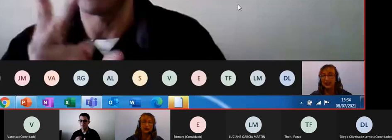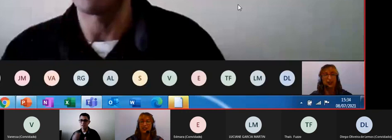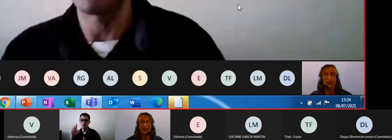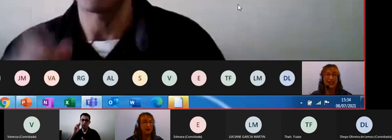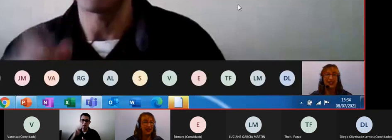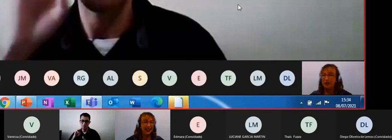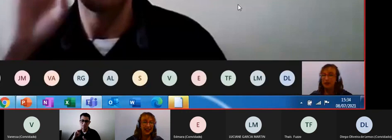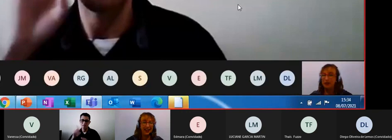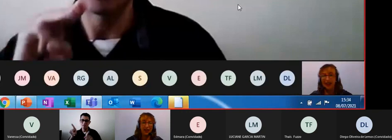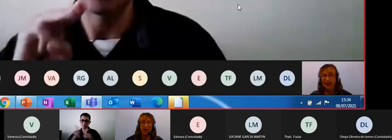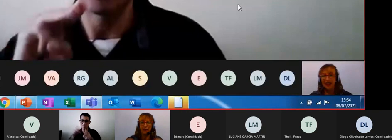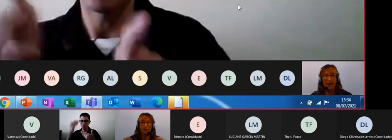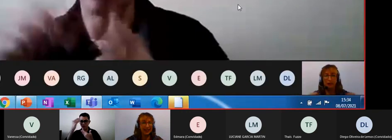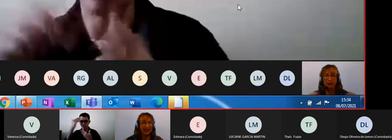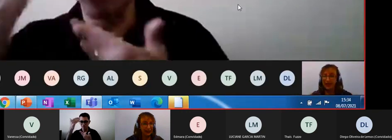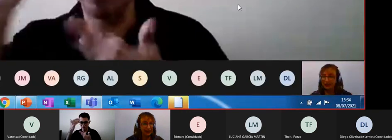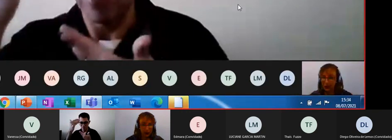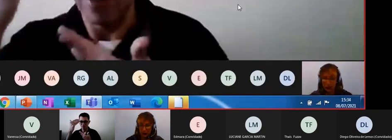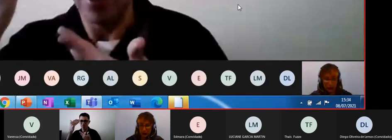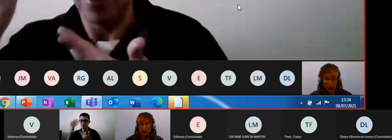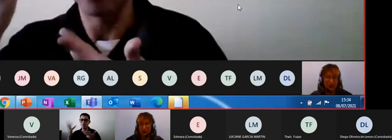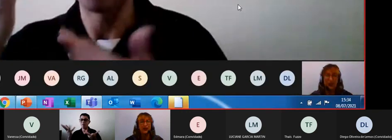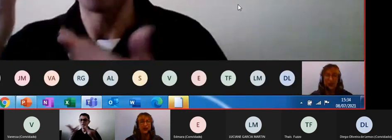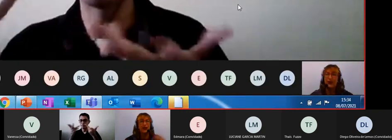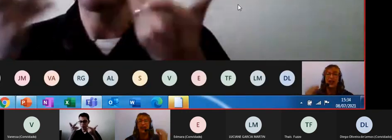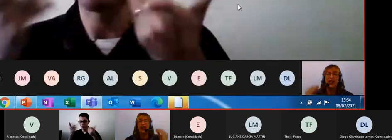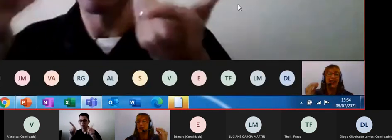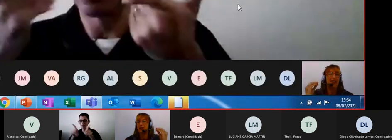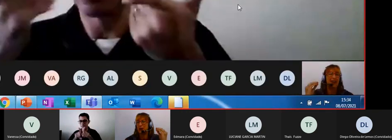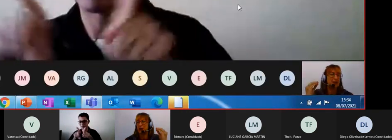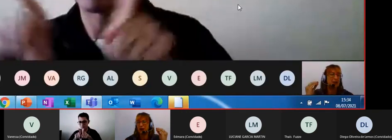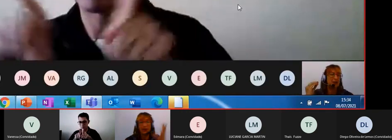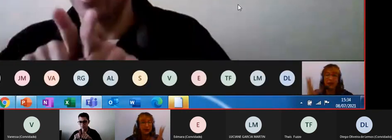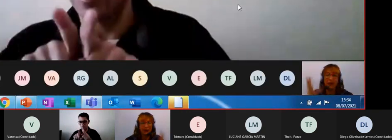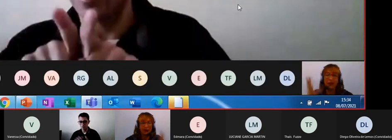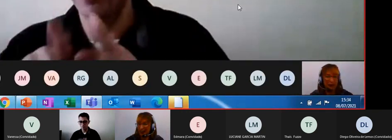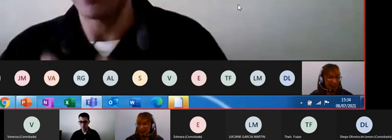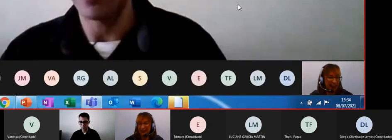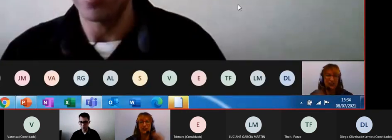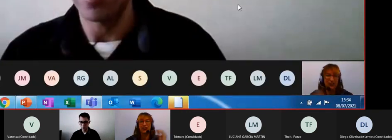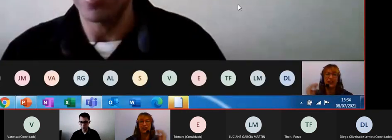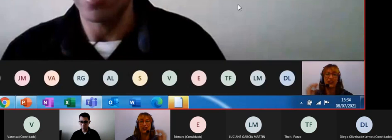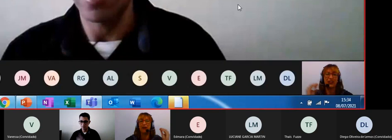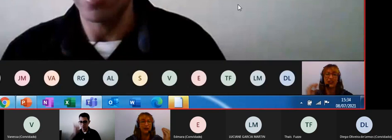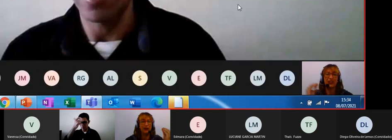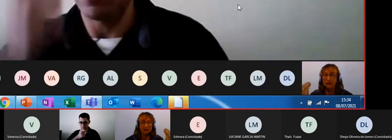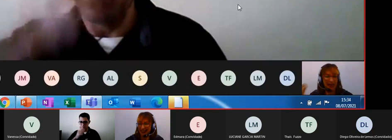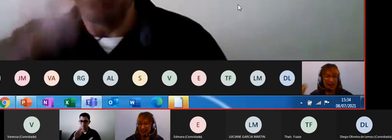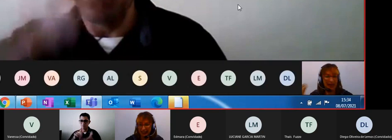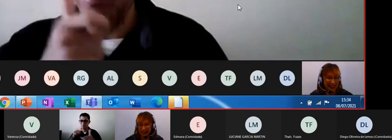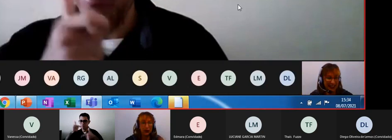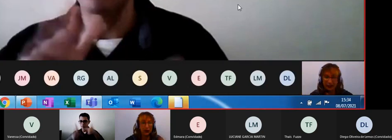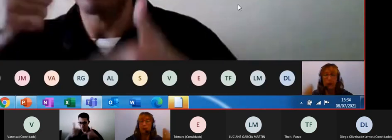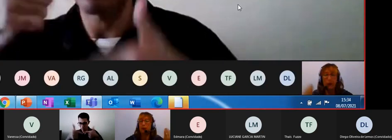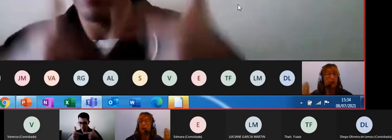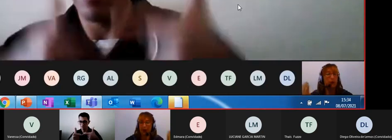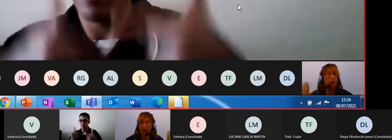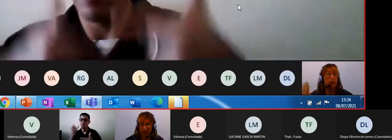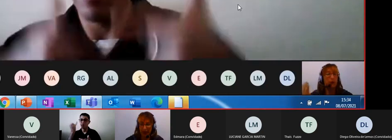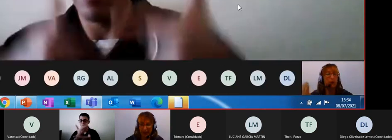Magno, você também maravilhoso, você é perfeito, o seu trabalho é